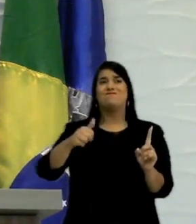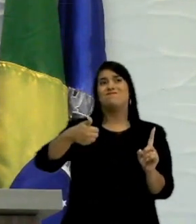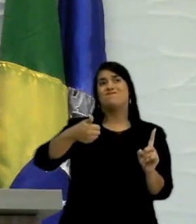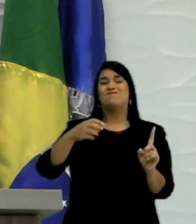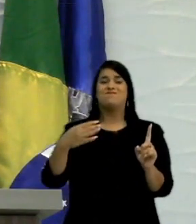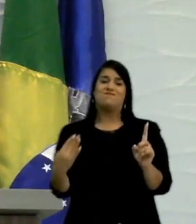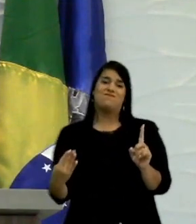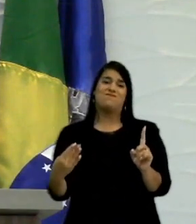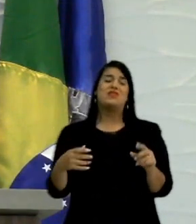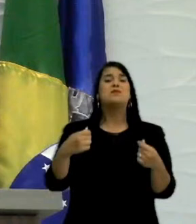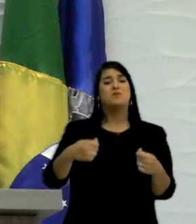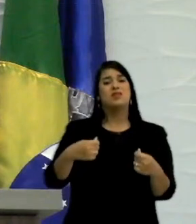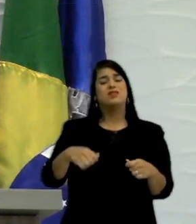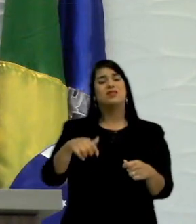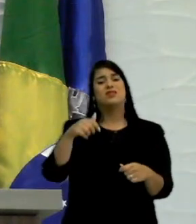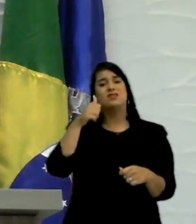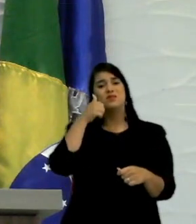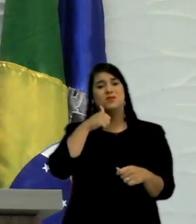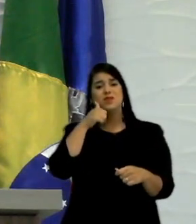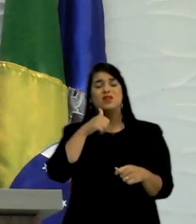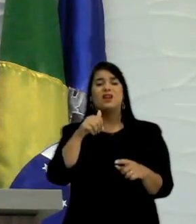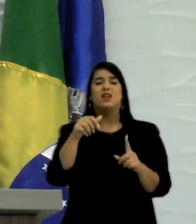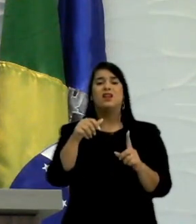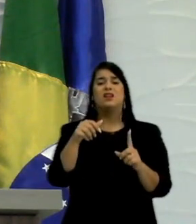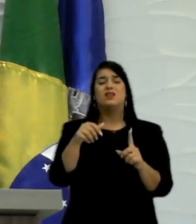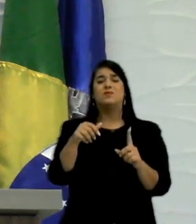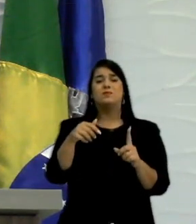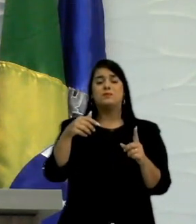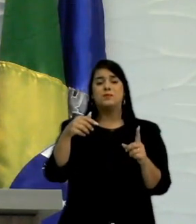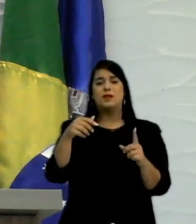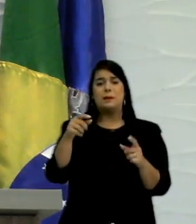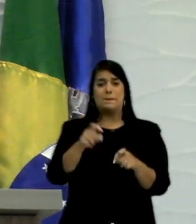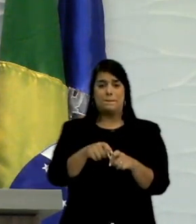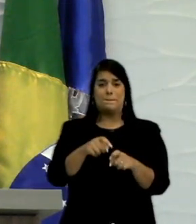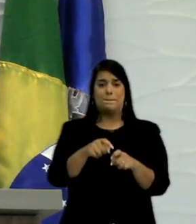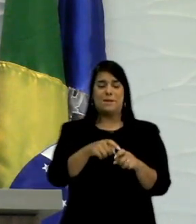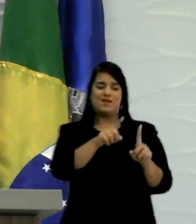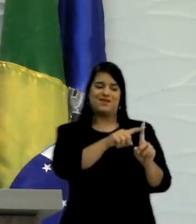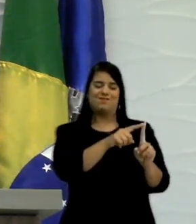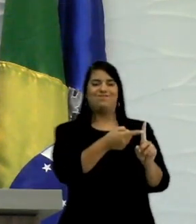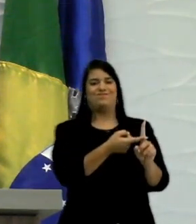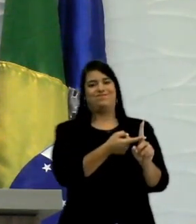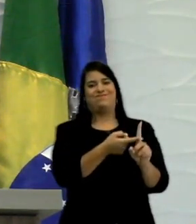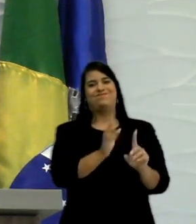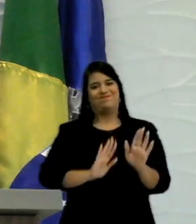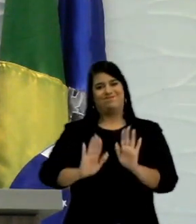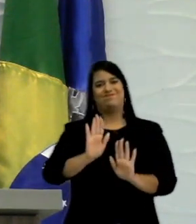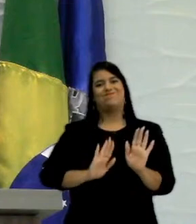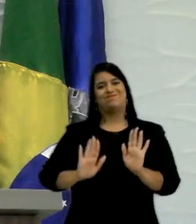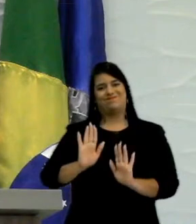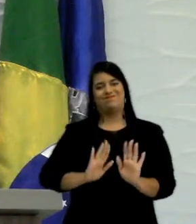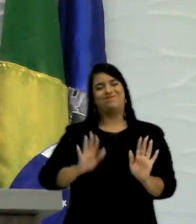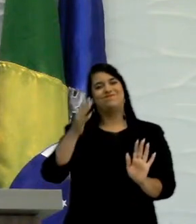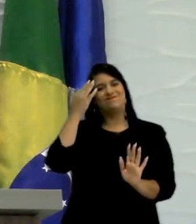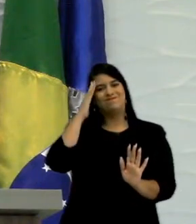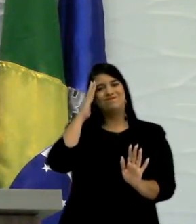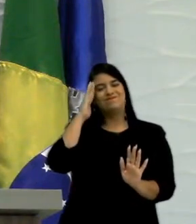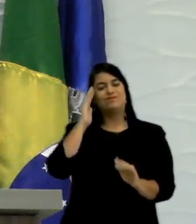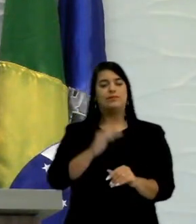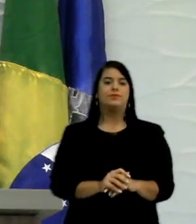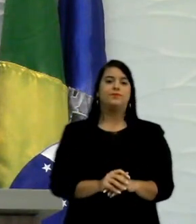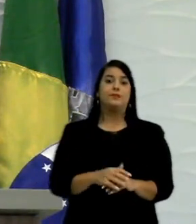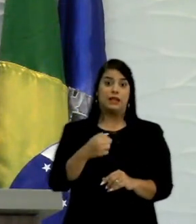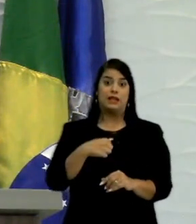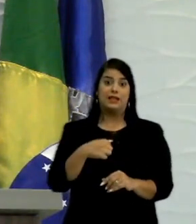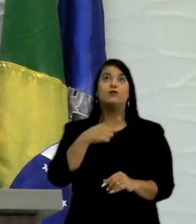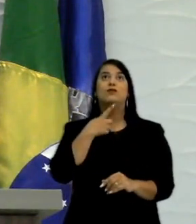de uma obstétrica. E hoje nós temos no nosso município. Eu precisava também de um... Nós estávamos brigando também por um urologista com os homens. Que hoje nós temos